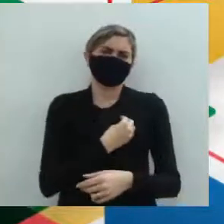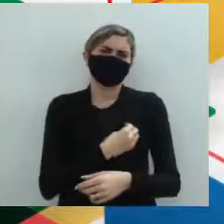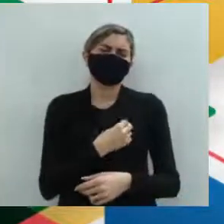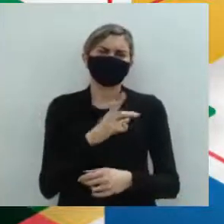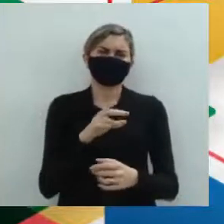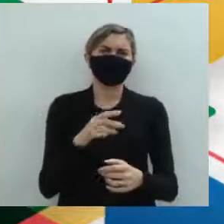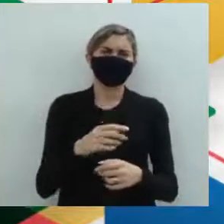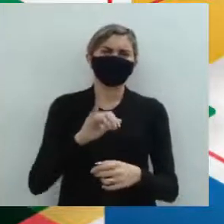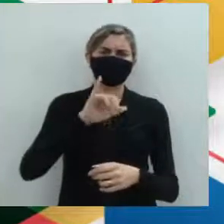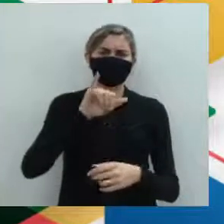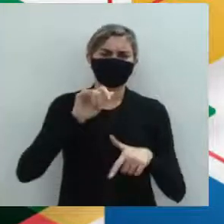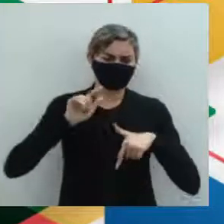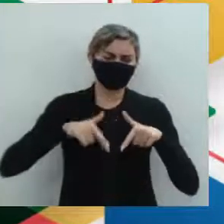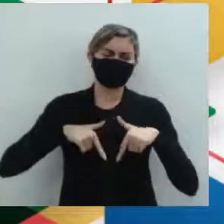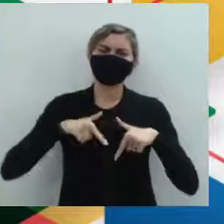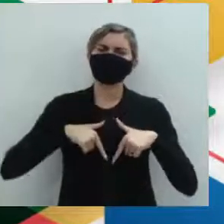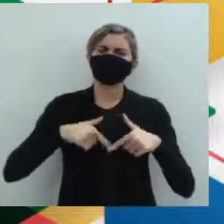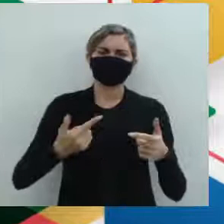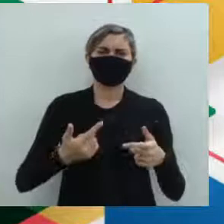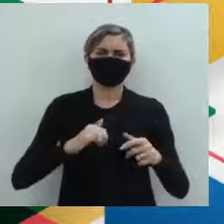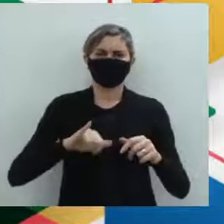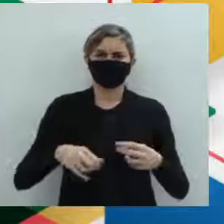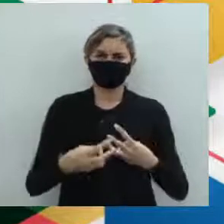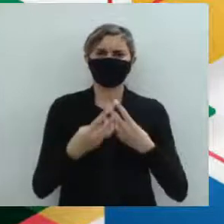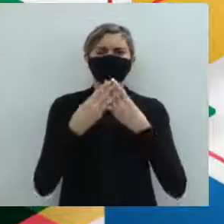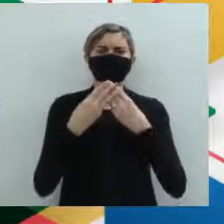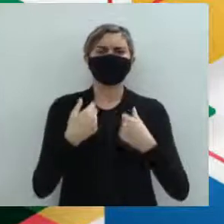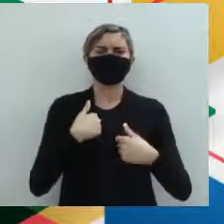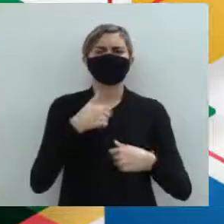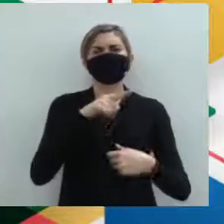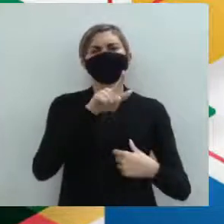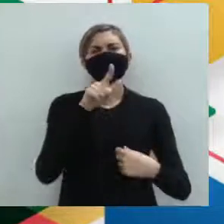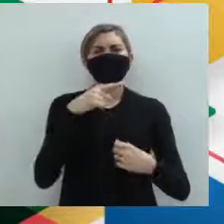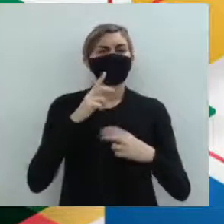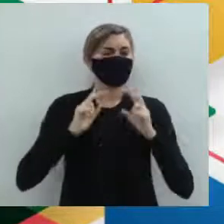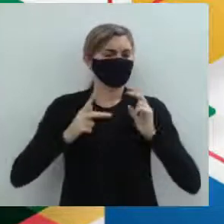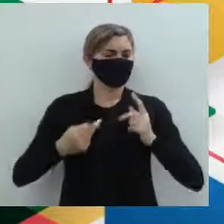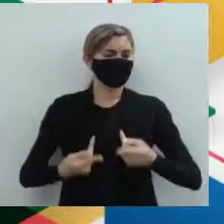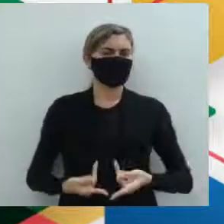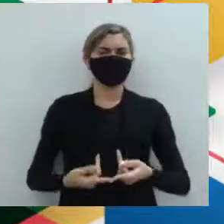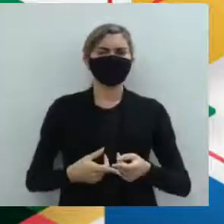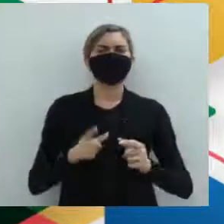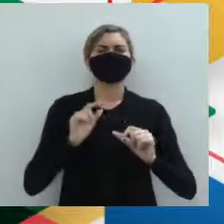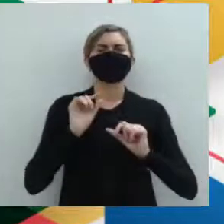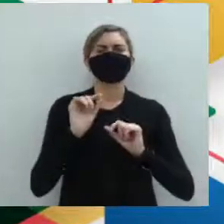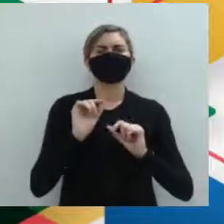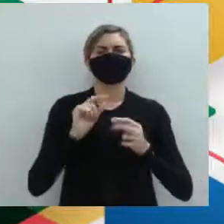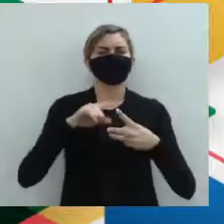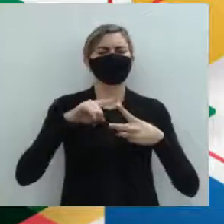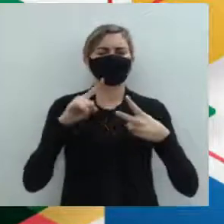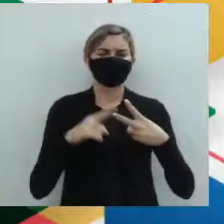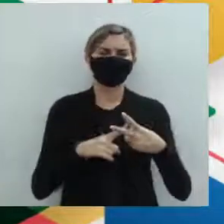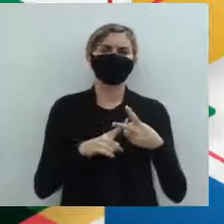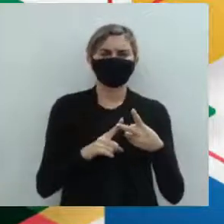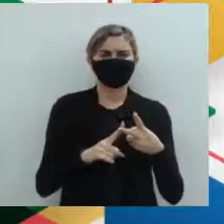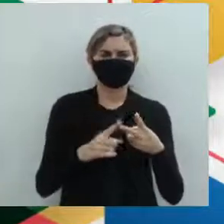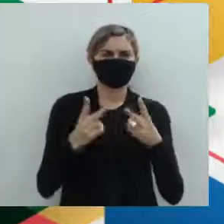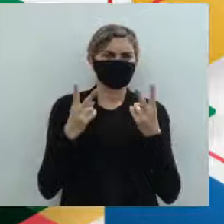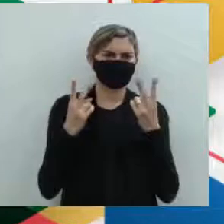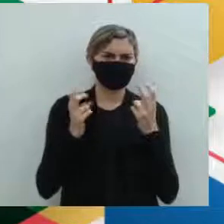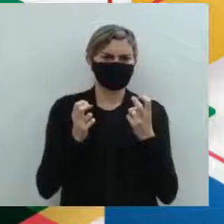é judia, né? E para Hannah Arendt, a condição de ser humano se desdobra em dois planos.